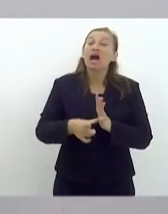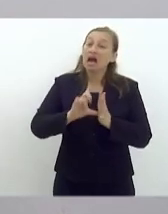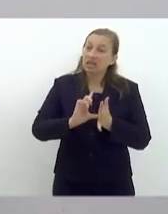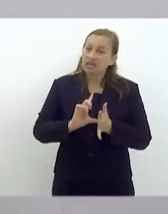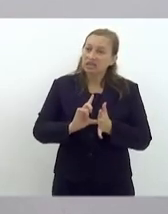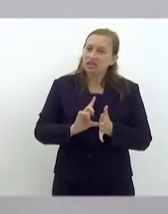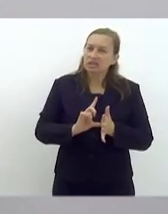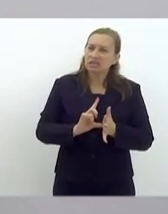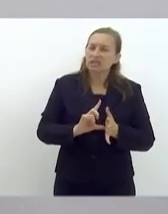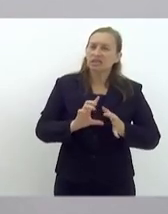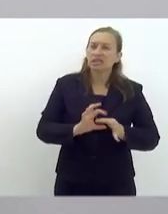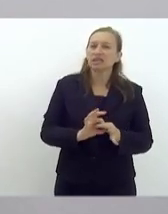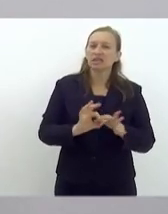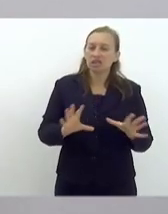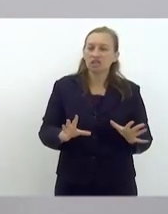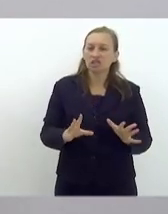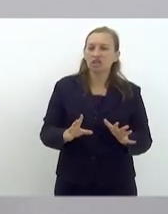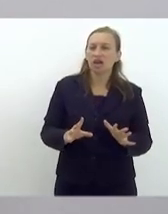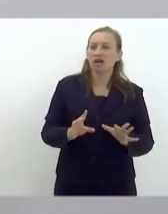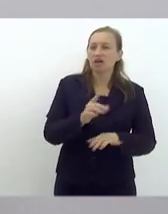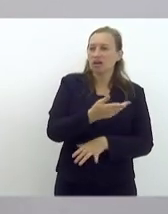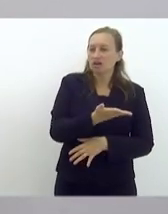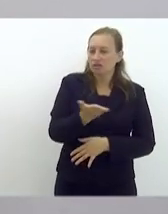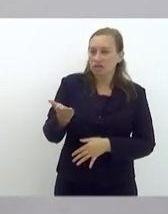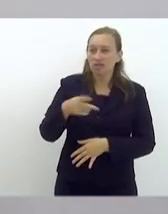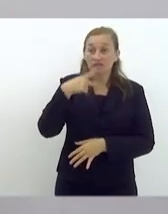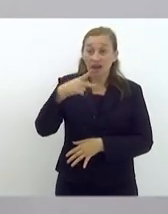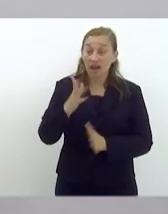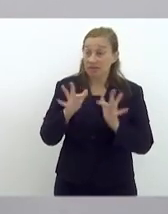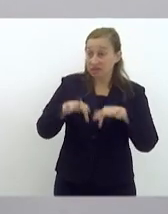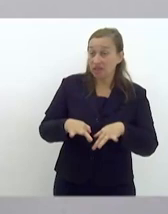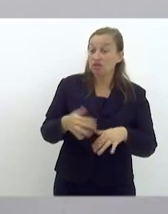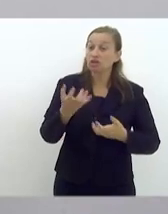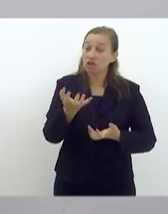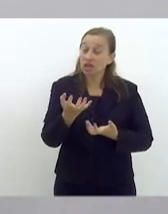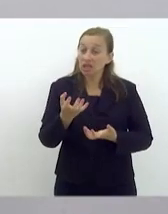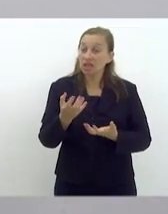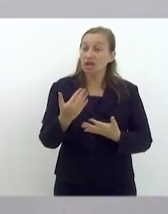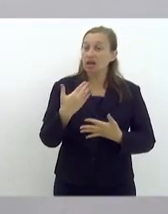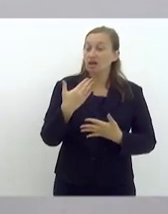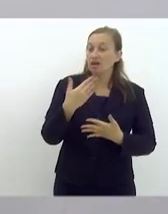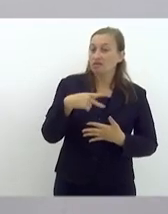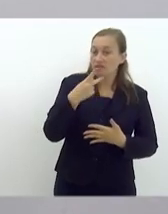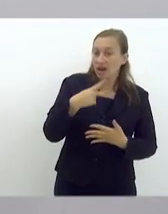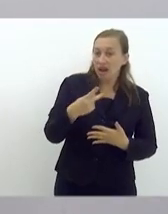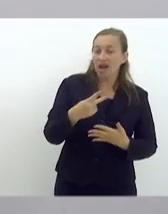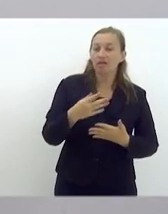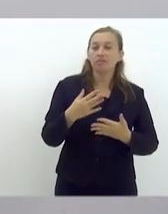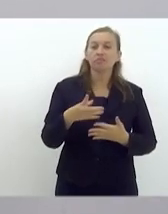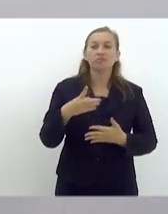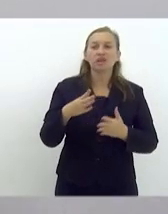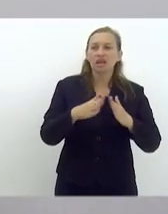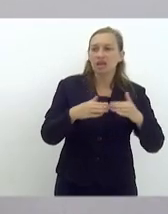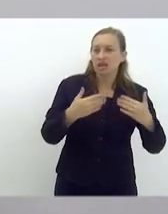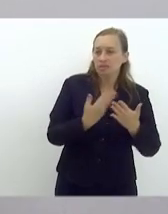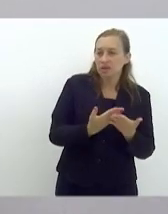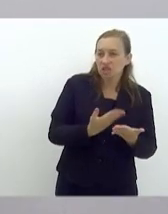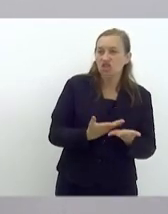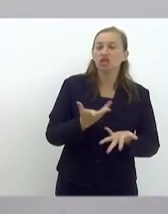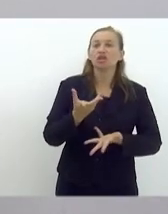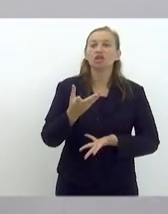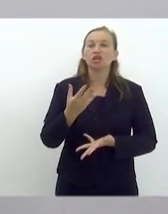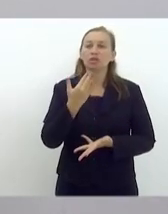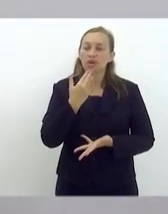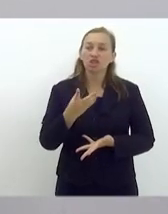passar para as considerações finais eu queria só aprovar aqui dois requerimentos o primeiro da deputada tia Ju era